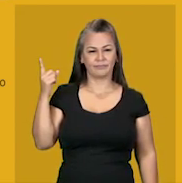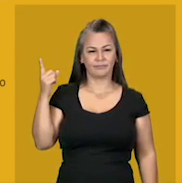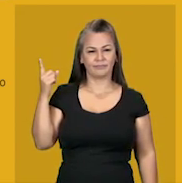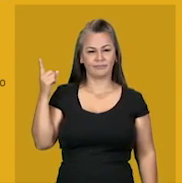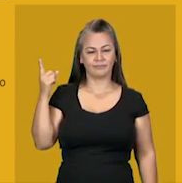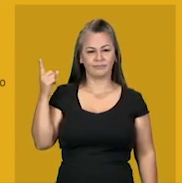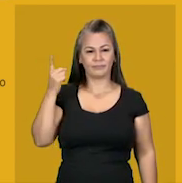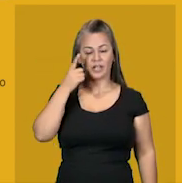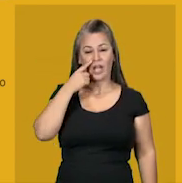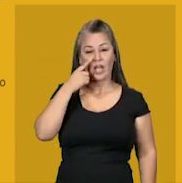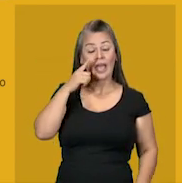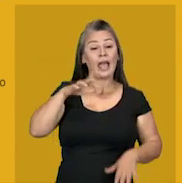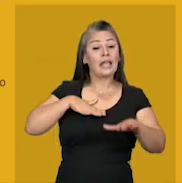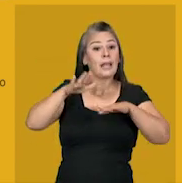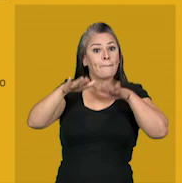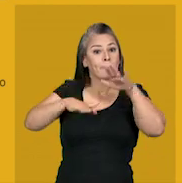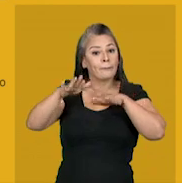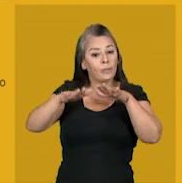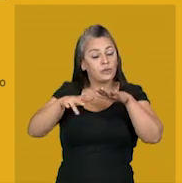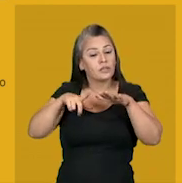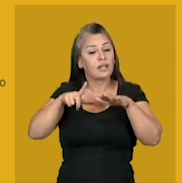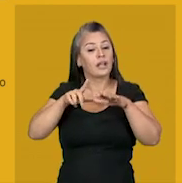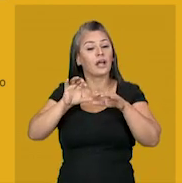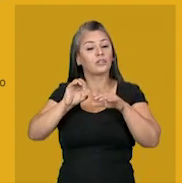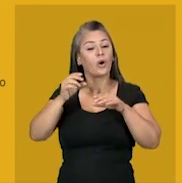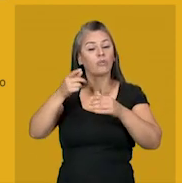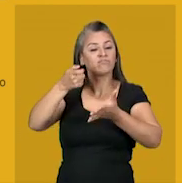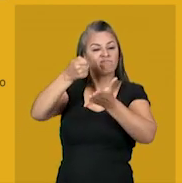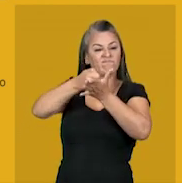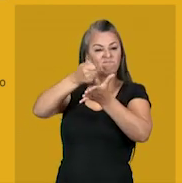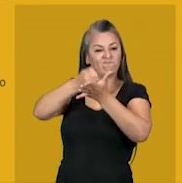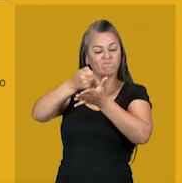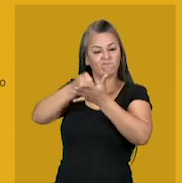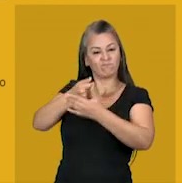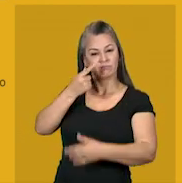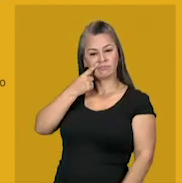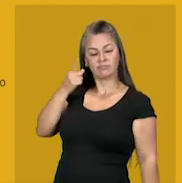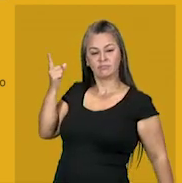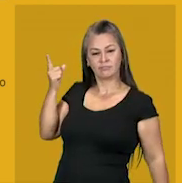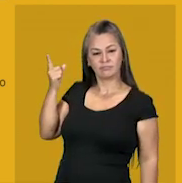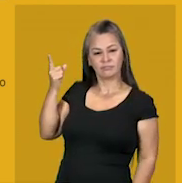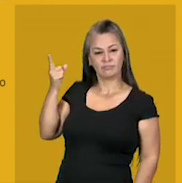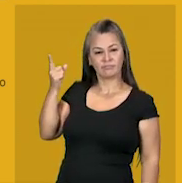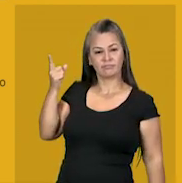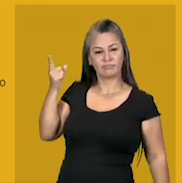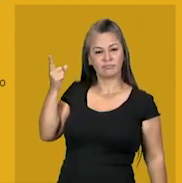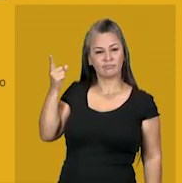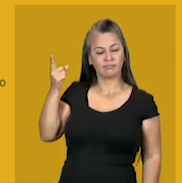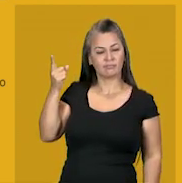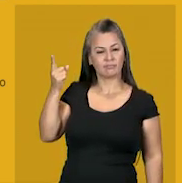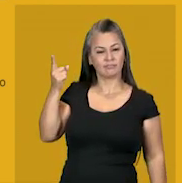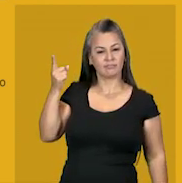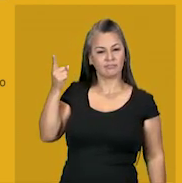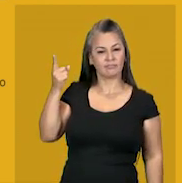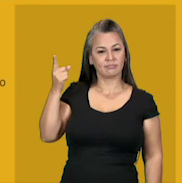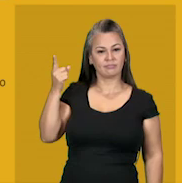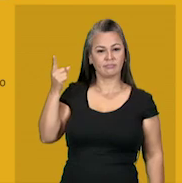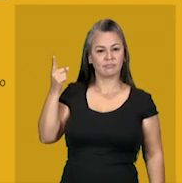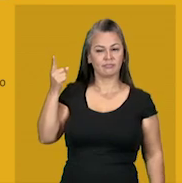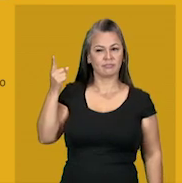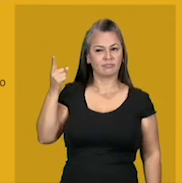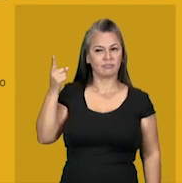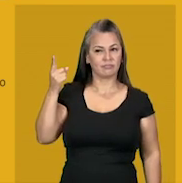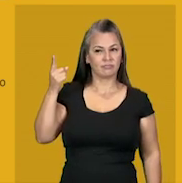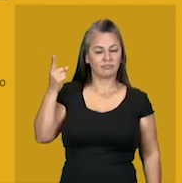esquerda moderada tem bastante igualdade e a liberdade é bastante valorizada. Então, a social-democracia, o estado de bem-estar